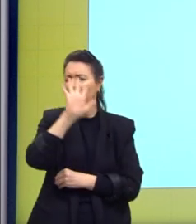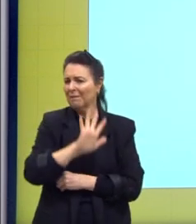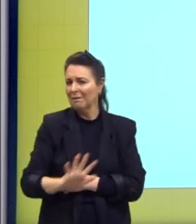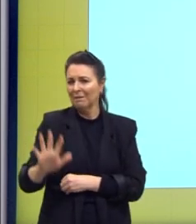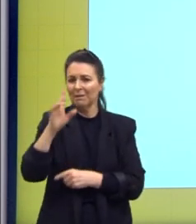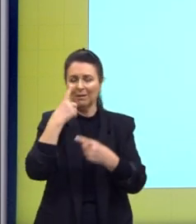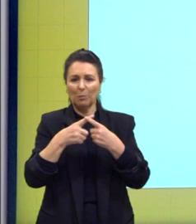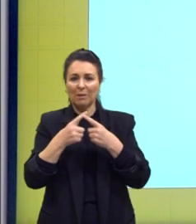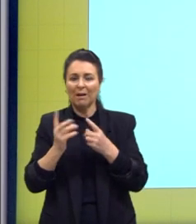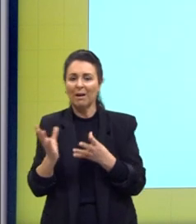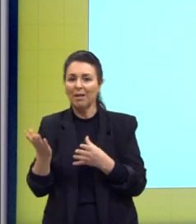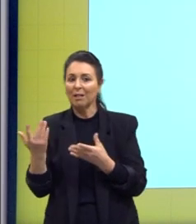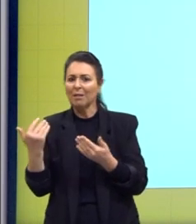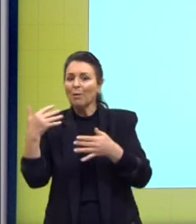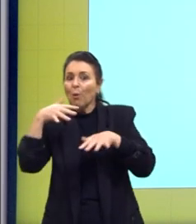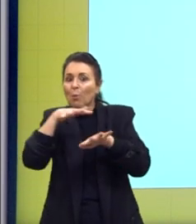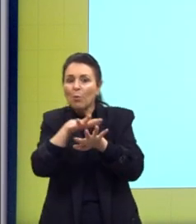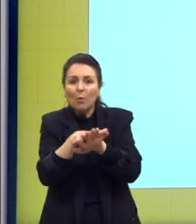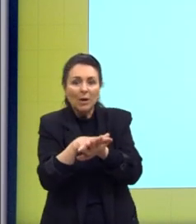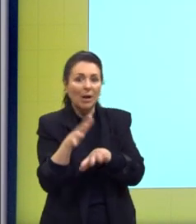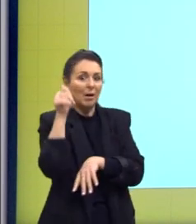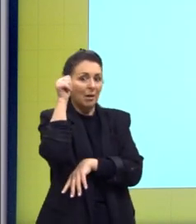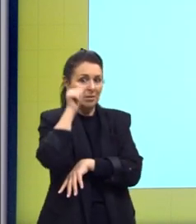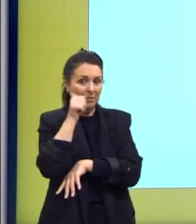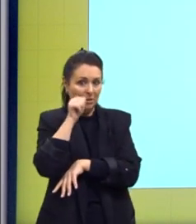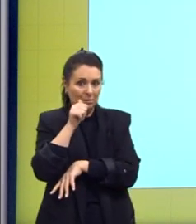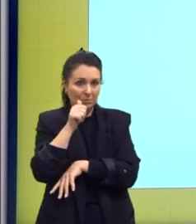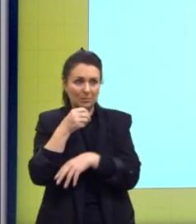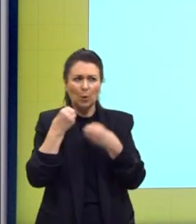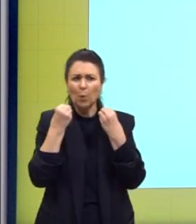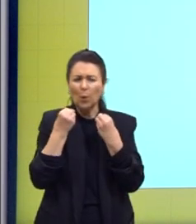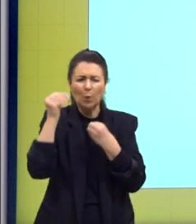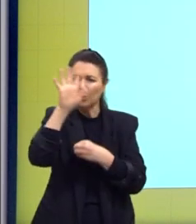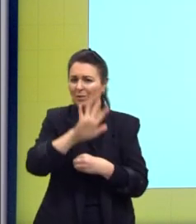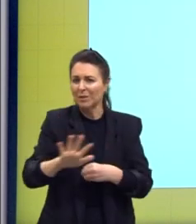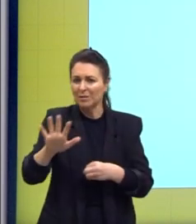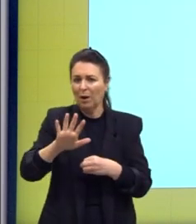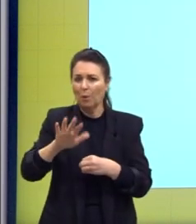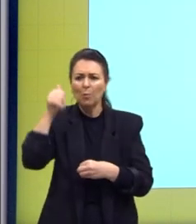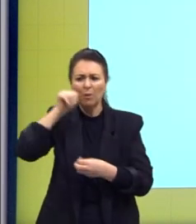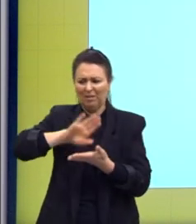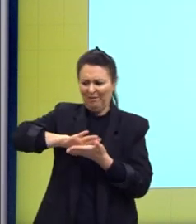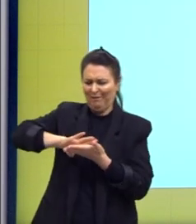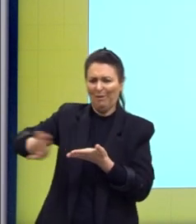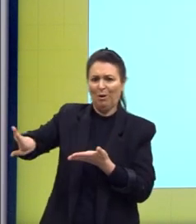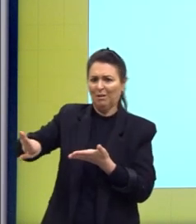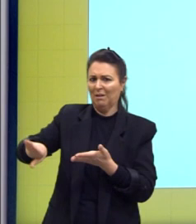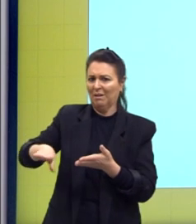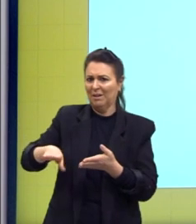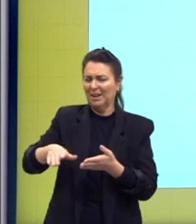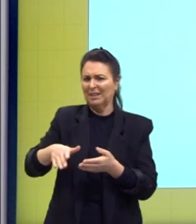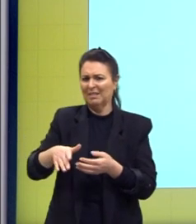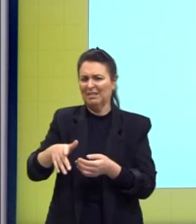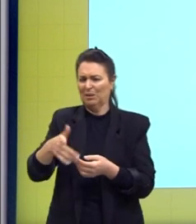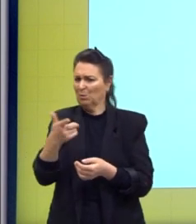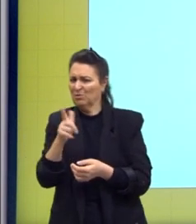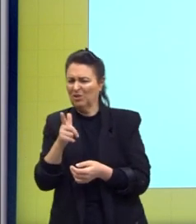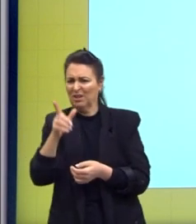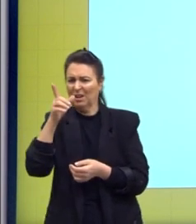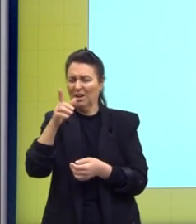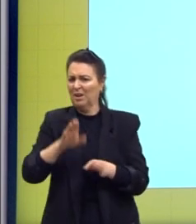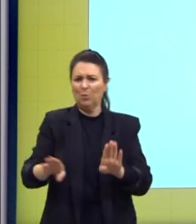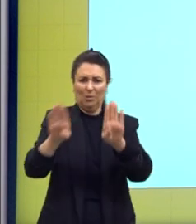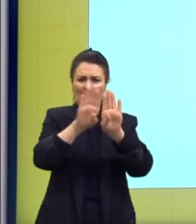ela não incluía por exemplo as mulheres então não era tão Universal Olá mulheres antigo igualdade de direitos e não